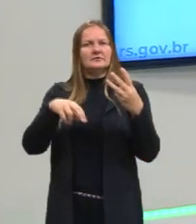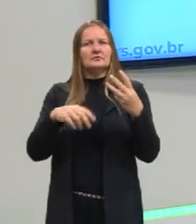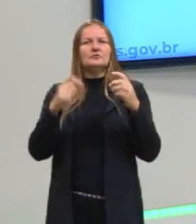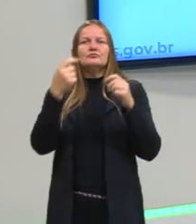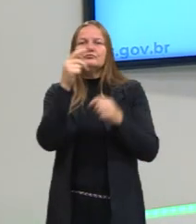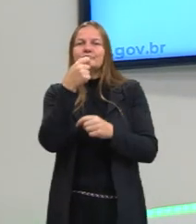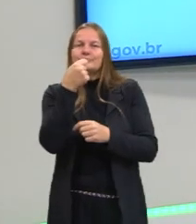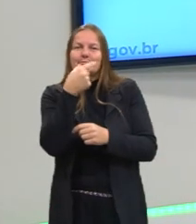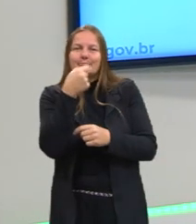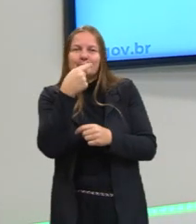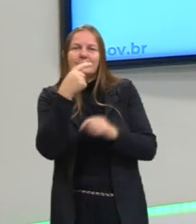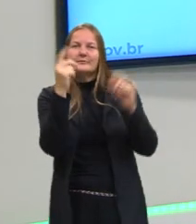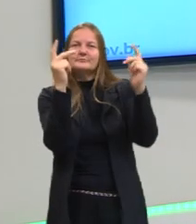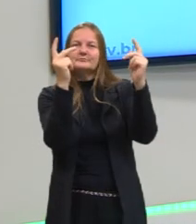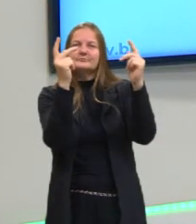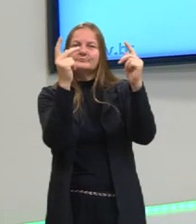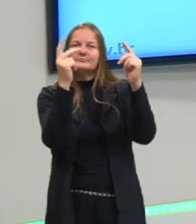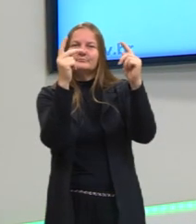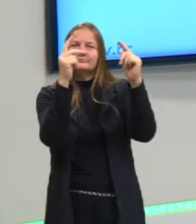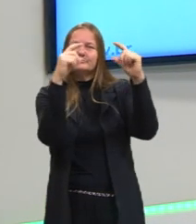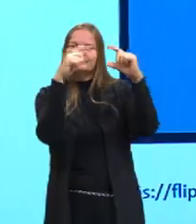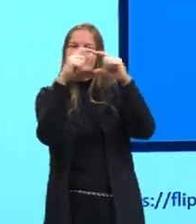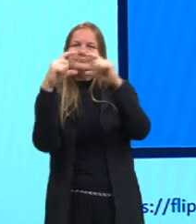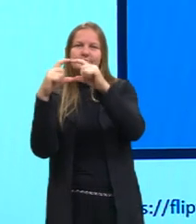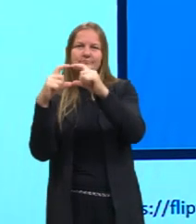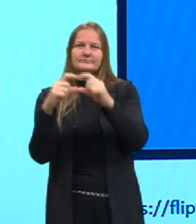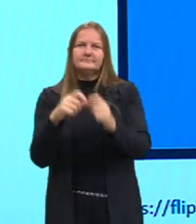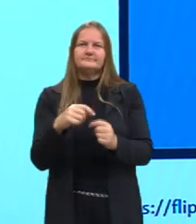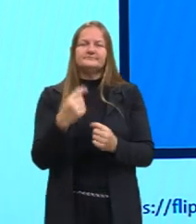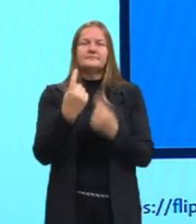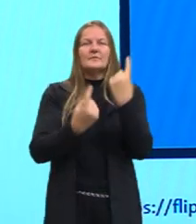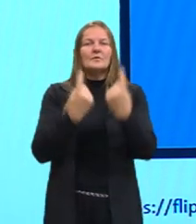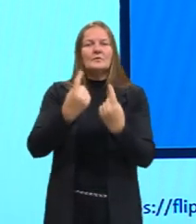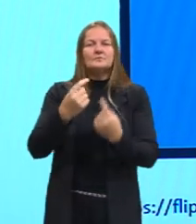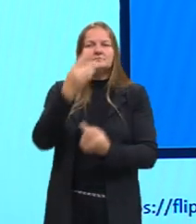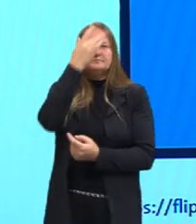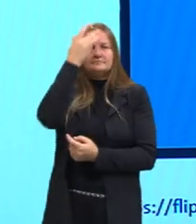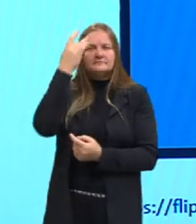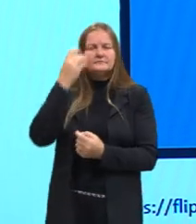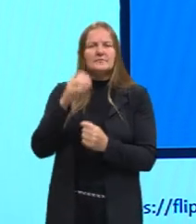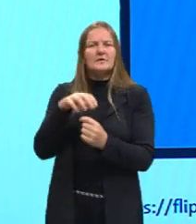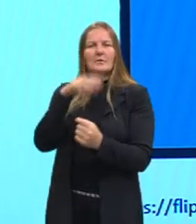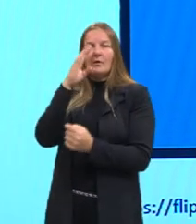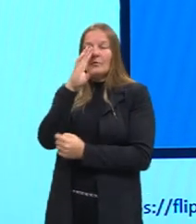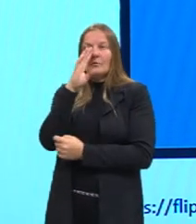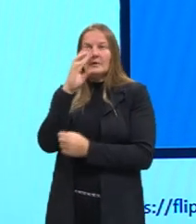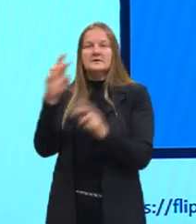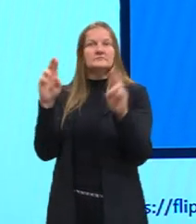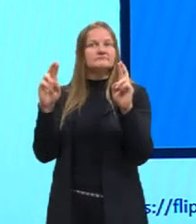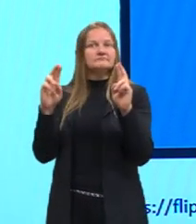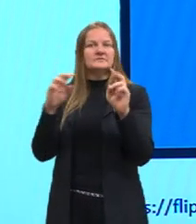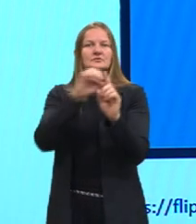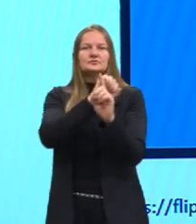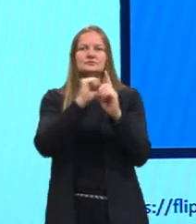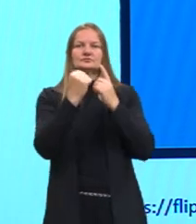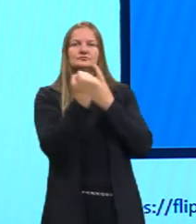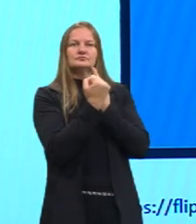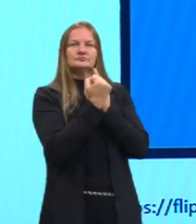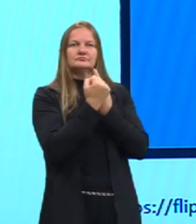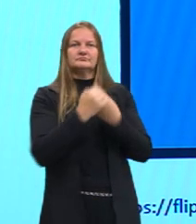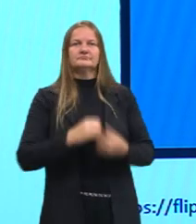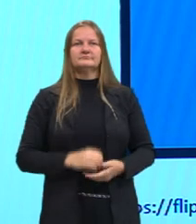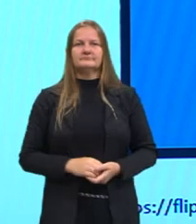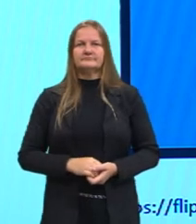charge O que é ação social quando o indivíduo age com base numa expectativa da sociedade